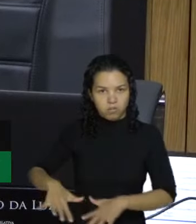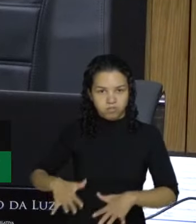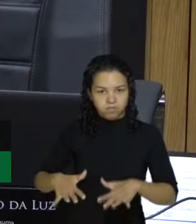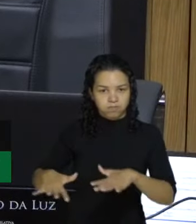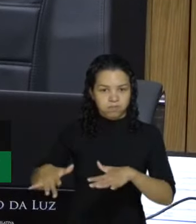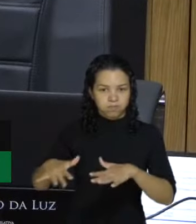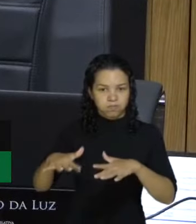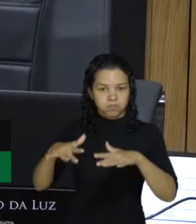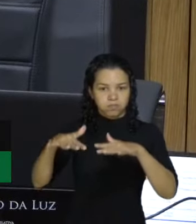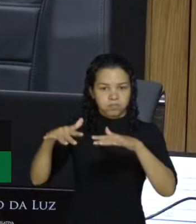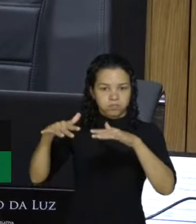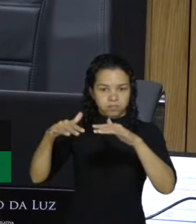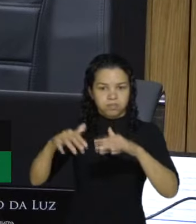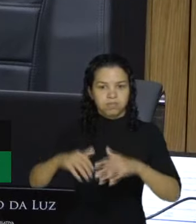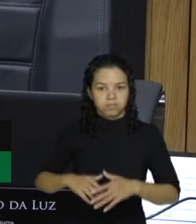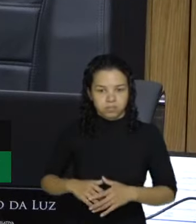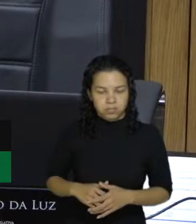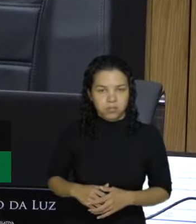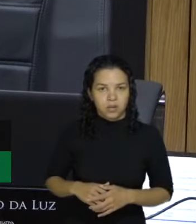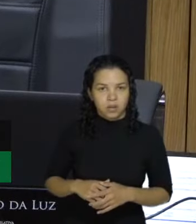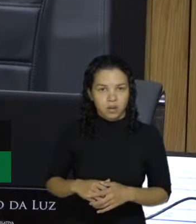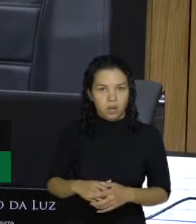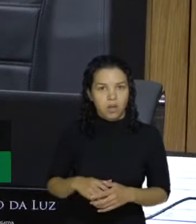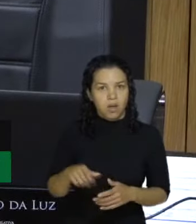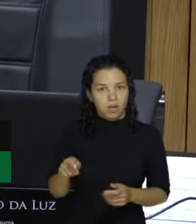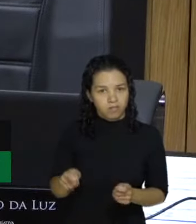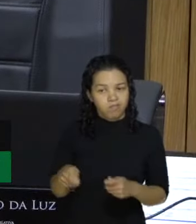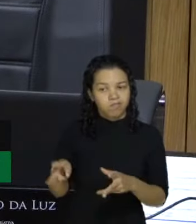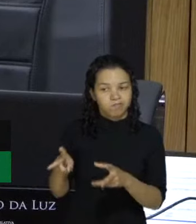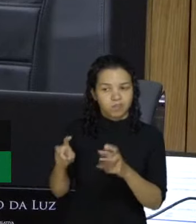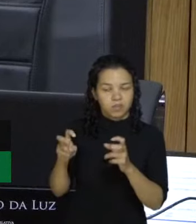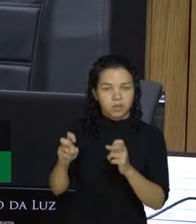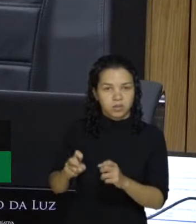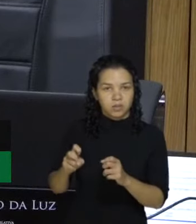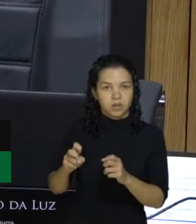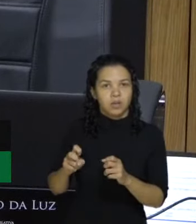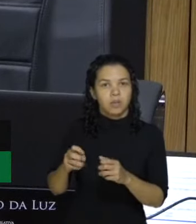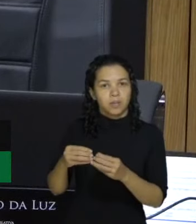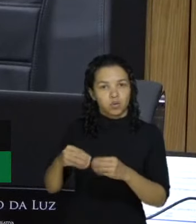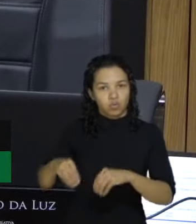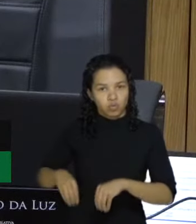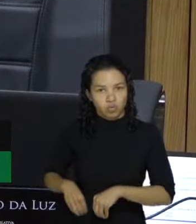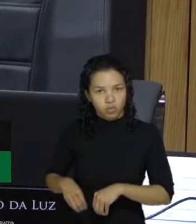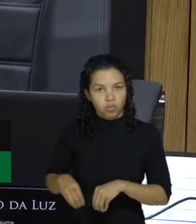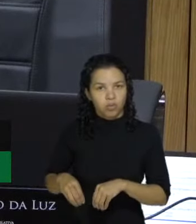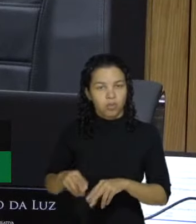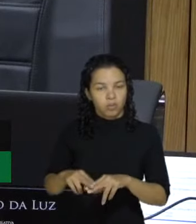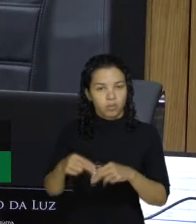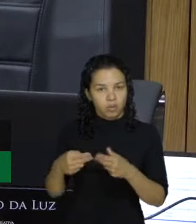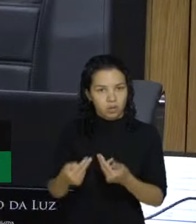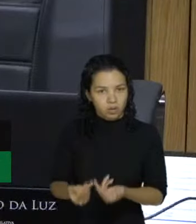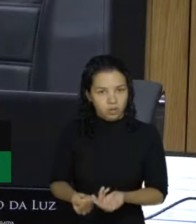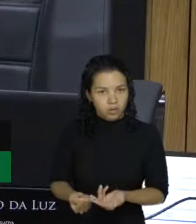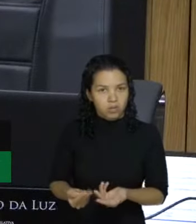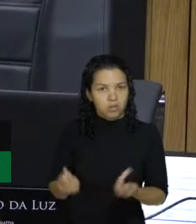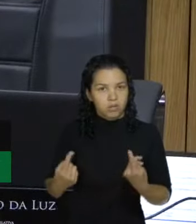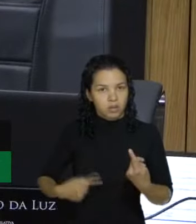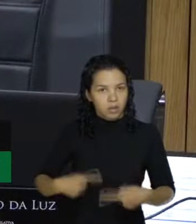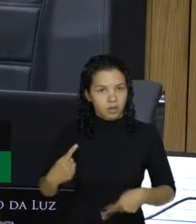trouxe um impacto para essa produção, que era algo perceptível, por isso também a questão de inserir o debate sobre